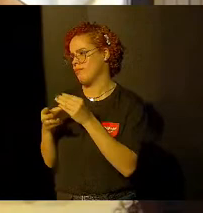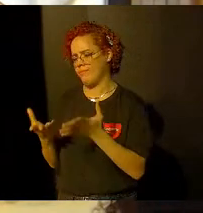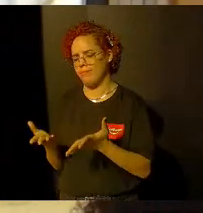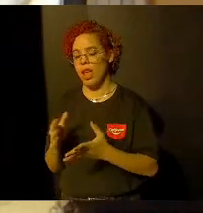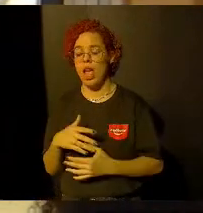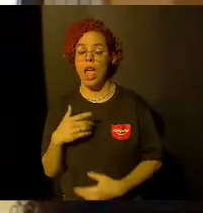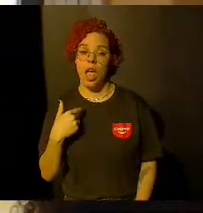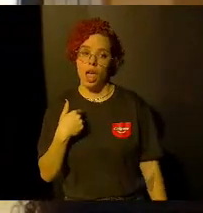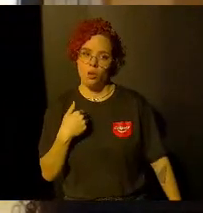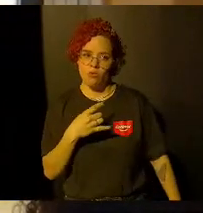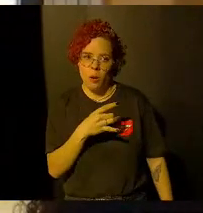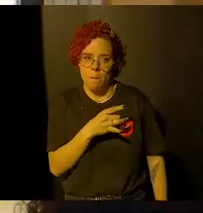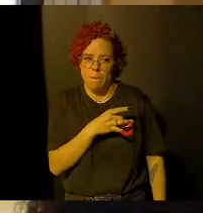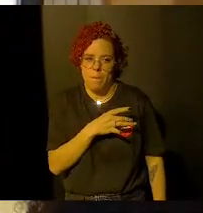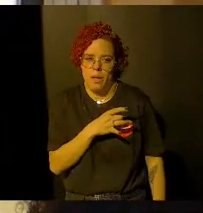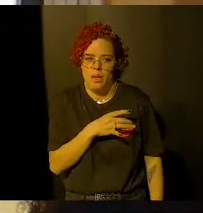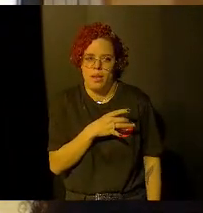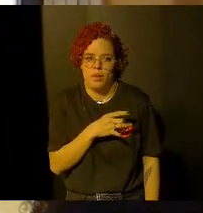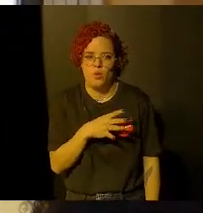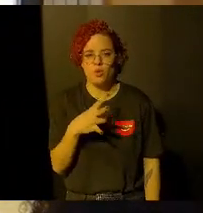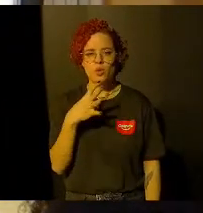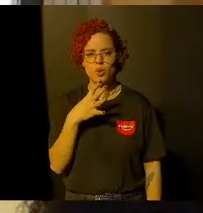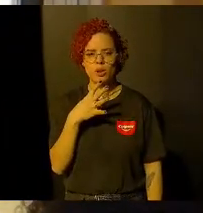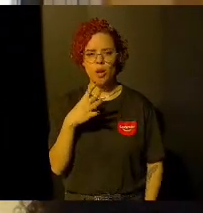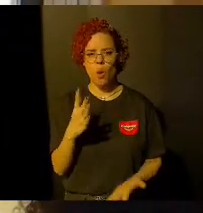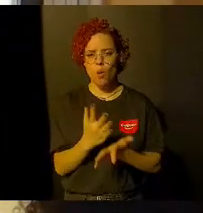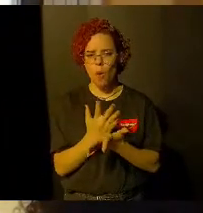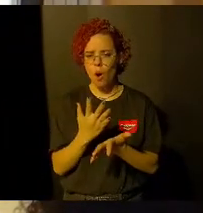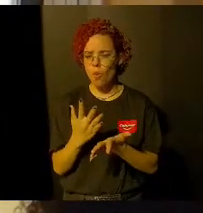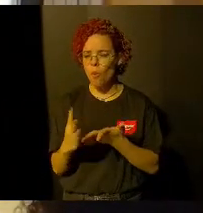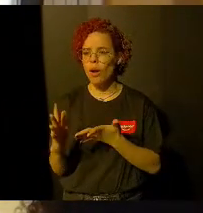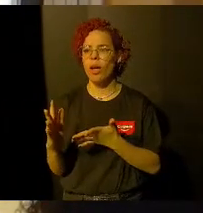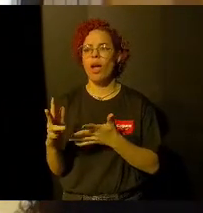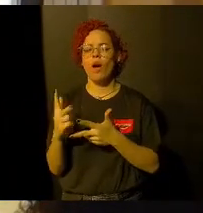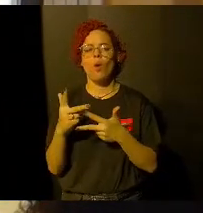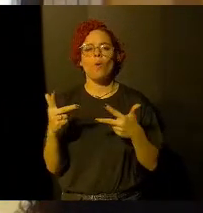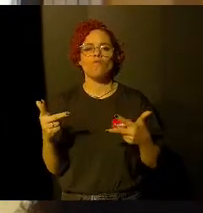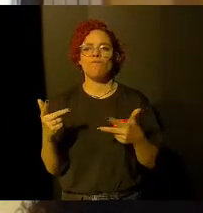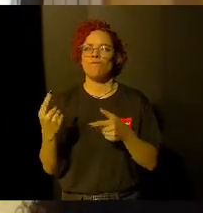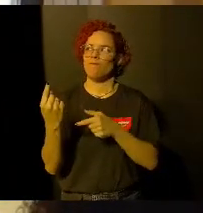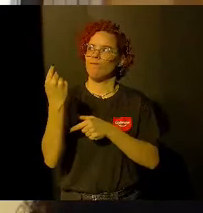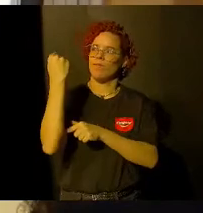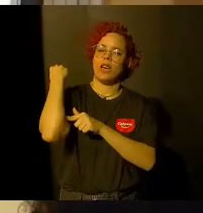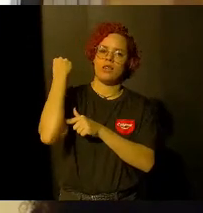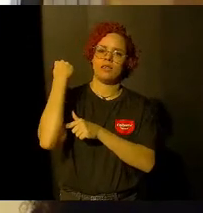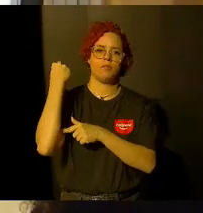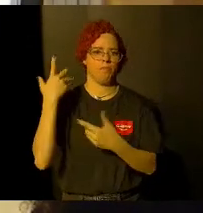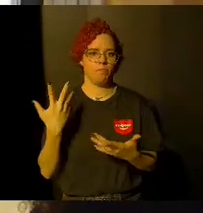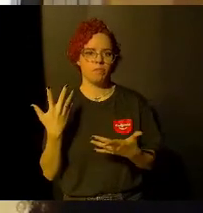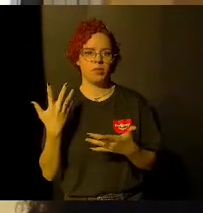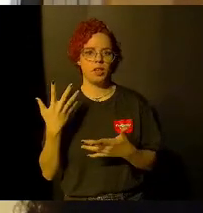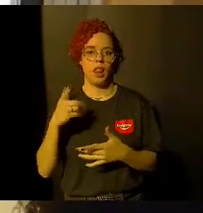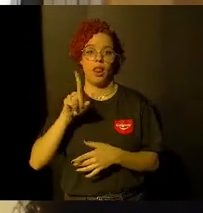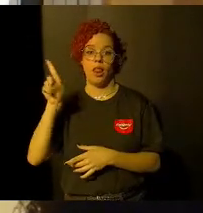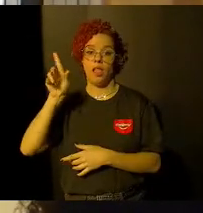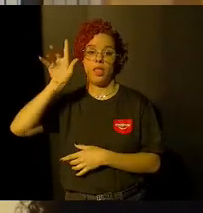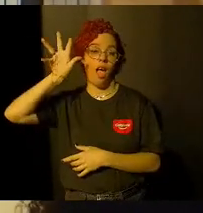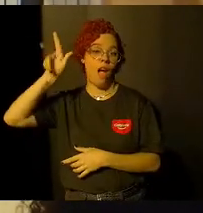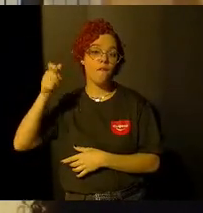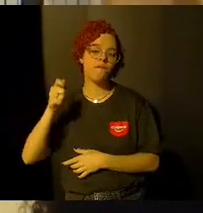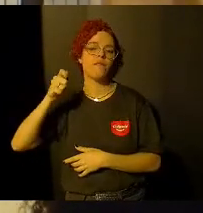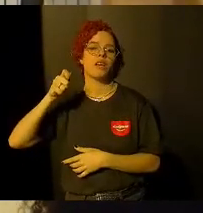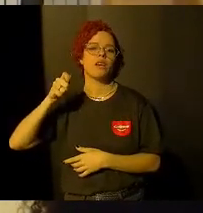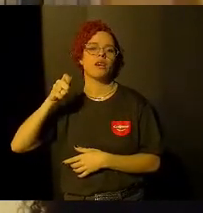muito medo de conhecer qualquer país que fosse do continente africano porque eu tava tão confortável na minha